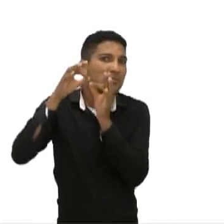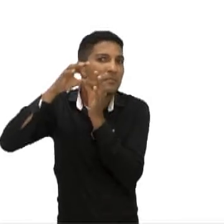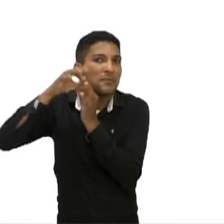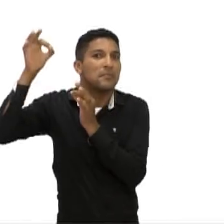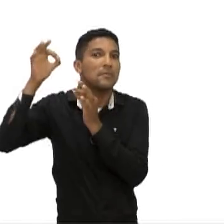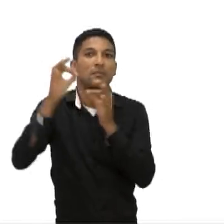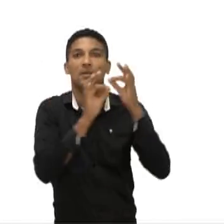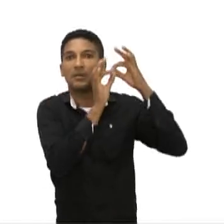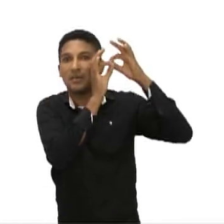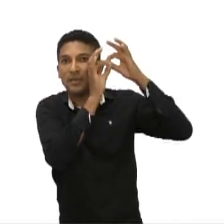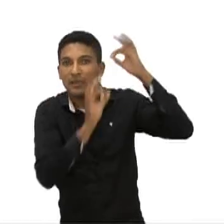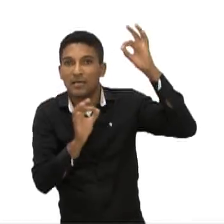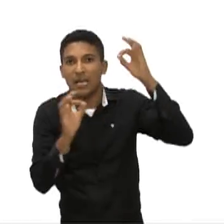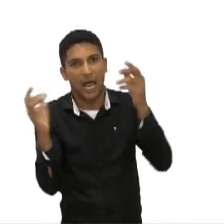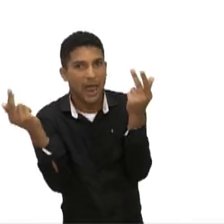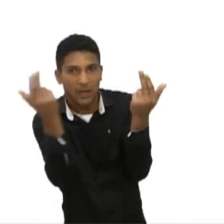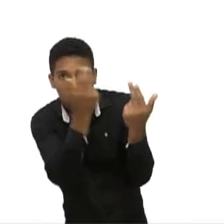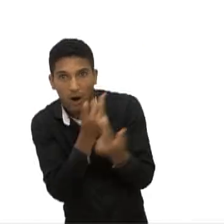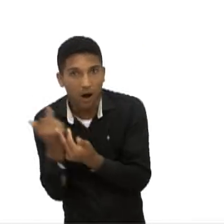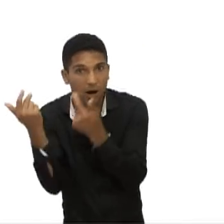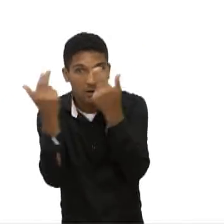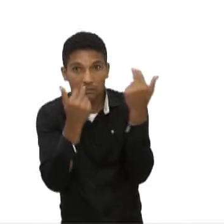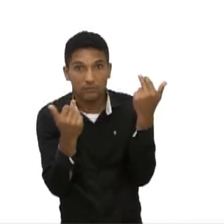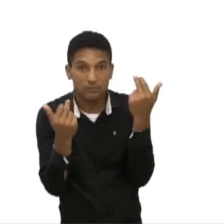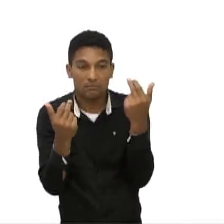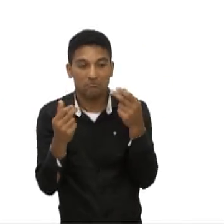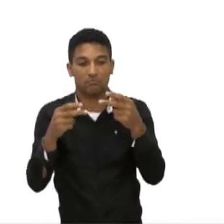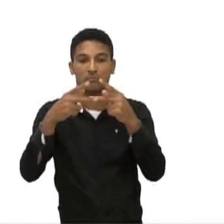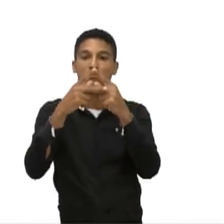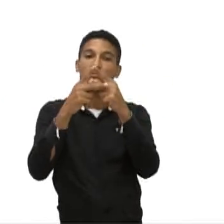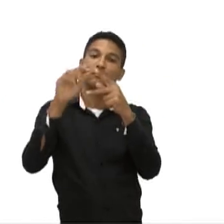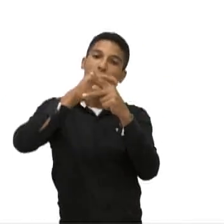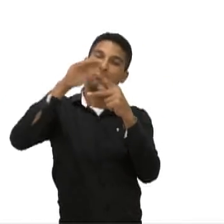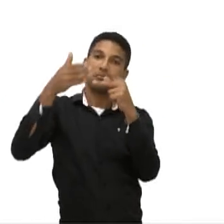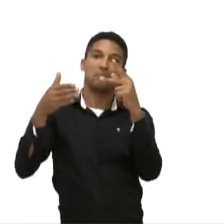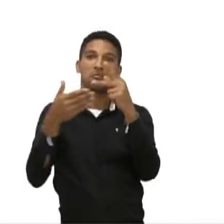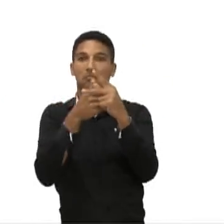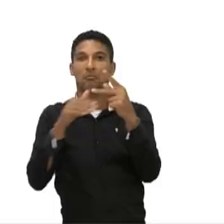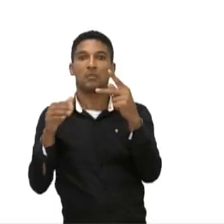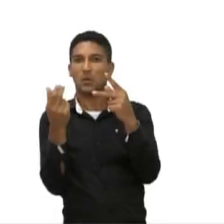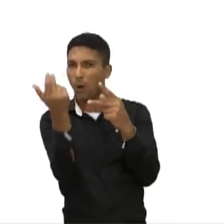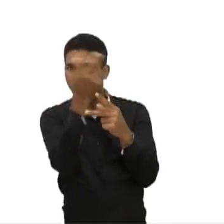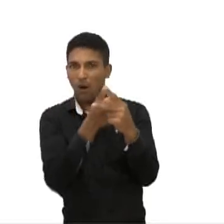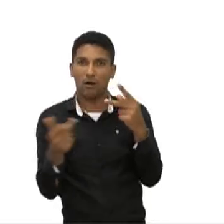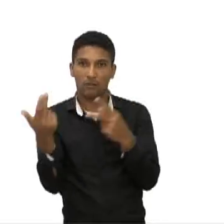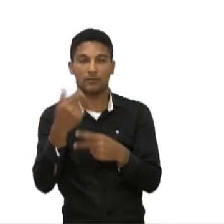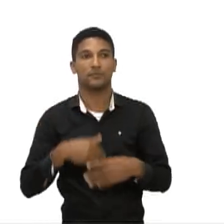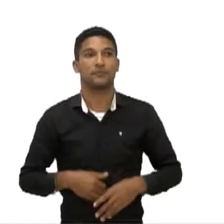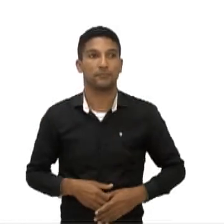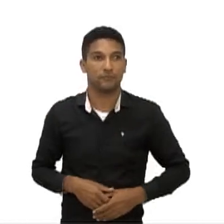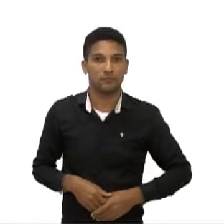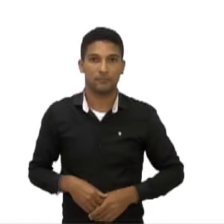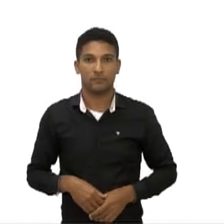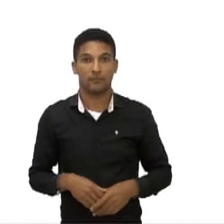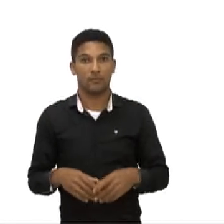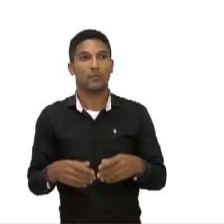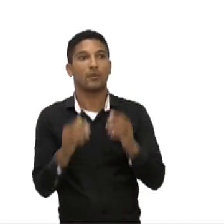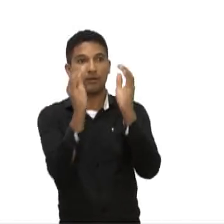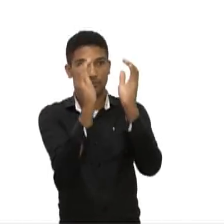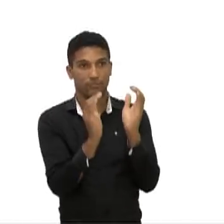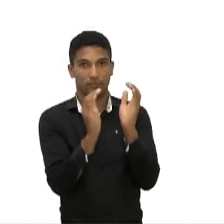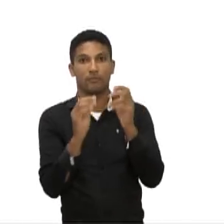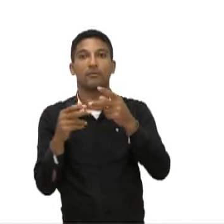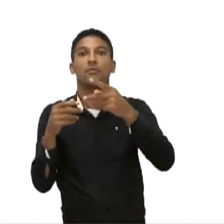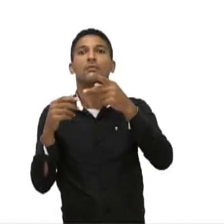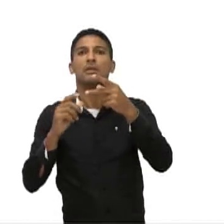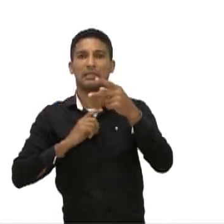falso? Os triângulos possuem 3 lados, 3 ângulos e 3 vértices? Os